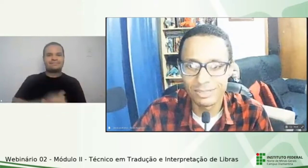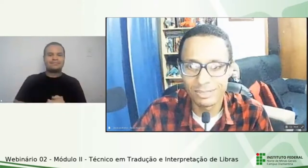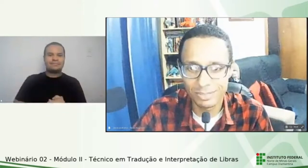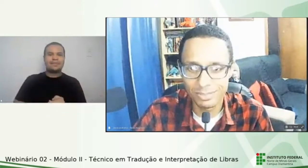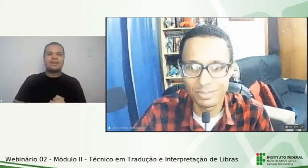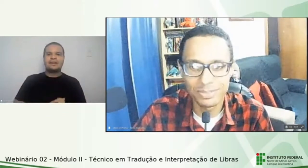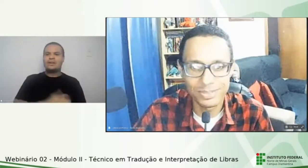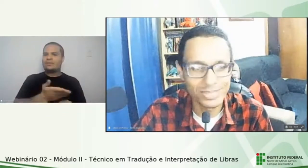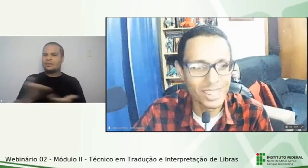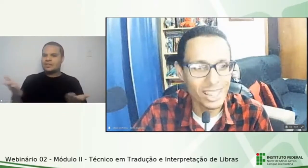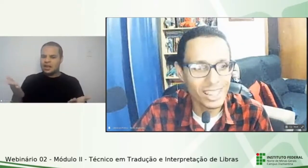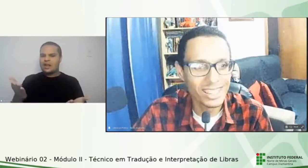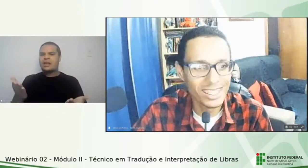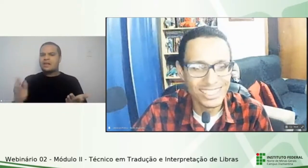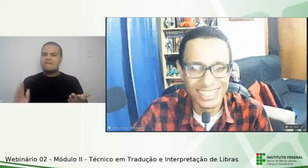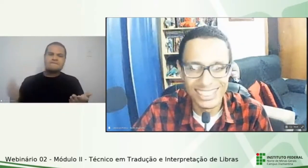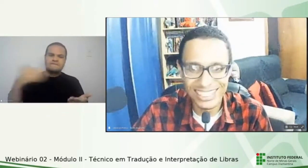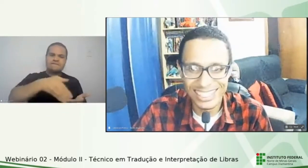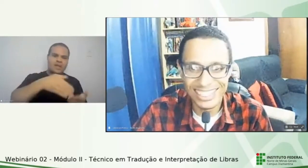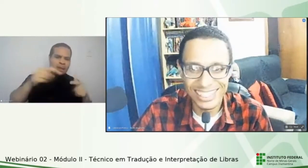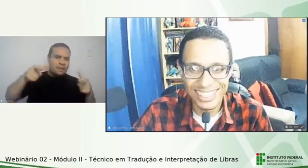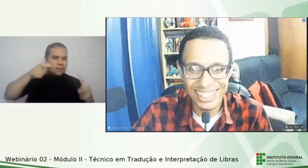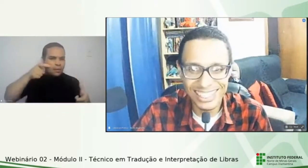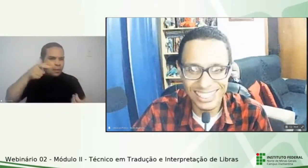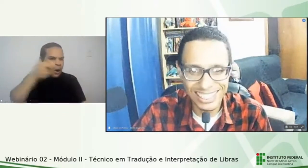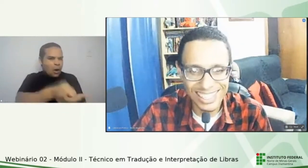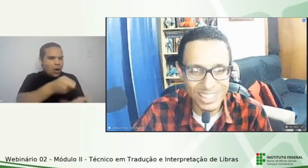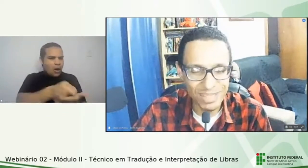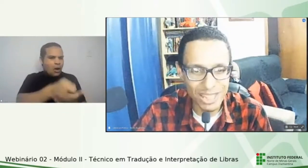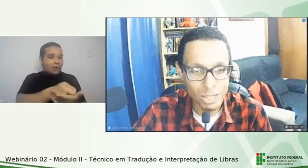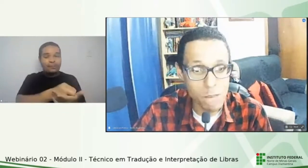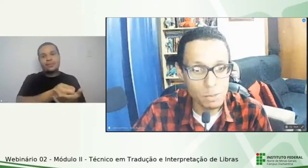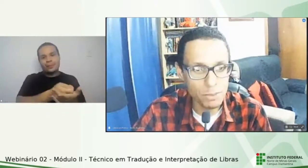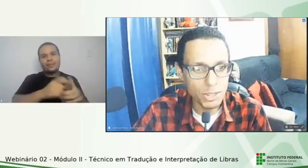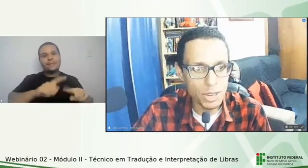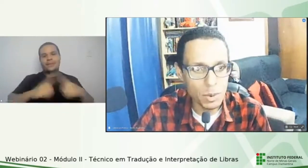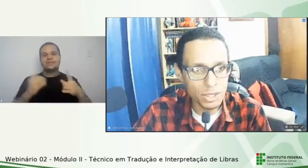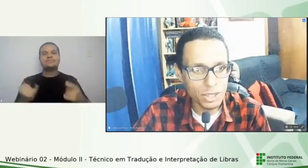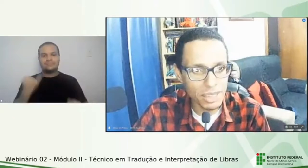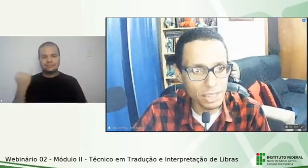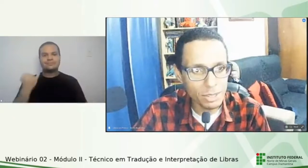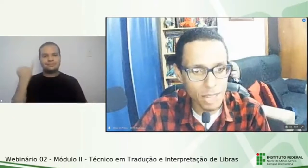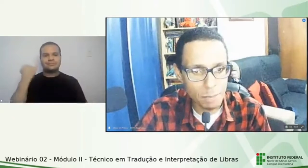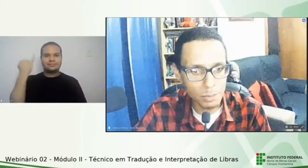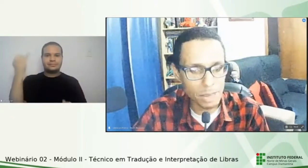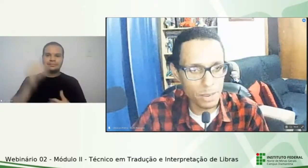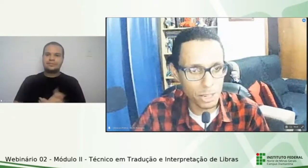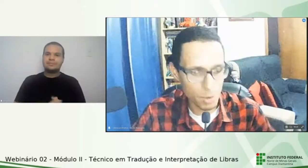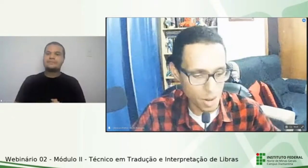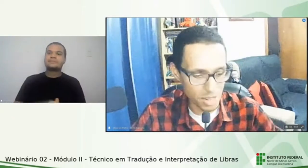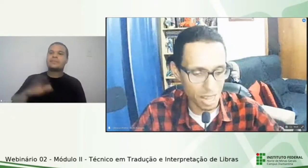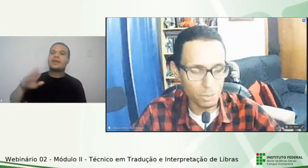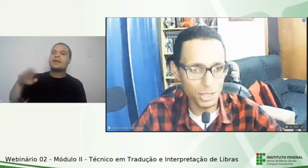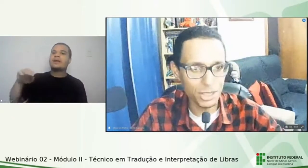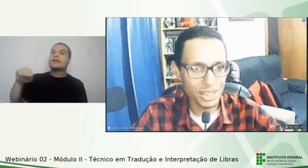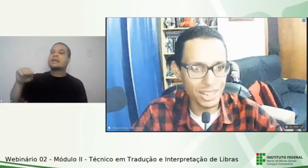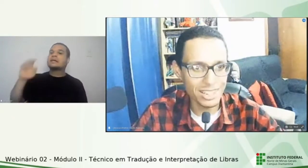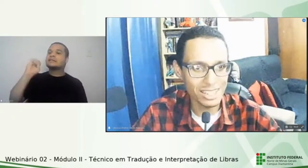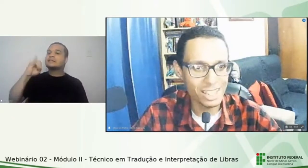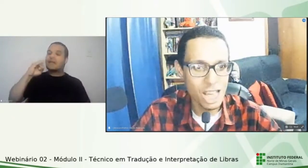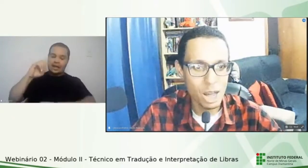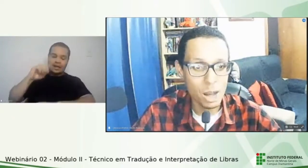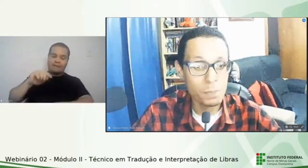obrigá-los a participar, não. Obviamente, é muito importante para vocês. Né? Isso mesmo. Professora, quando estiver dando tempo, tá? Pode me cortar, por